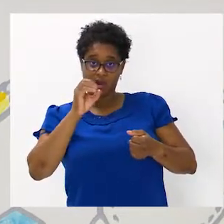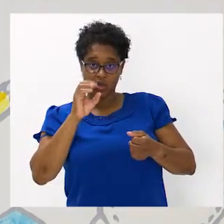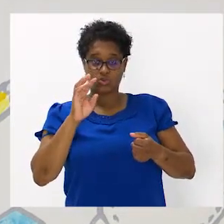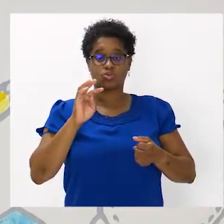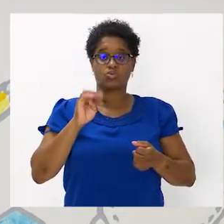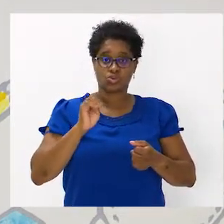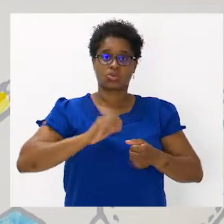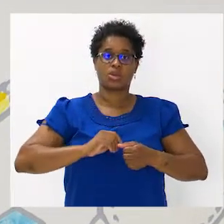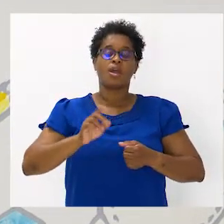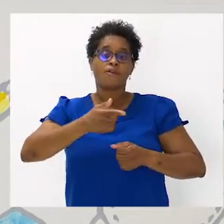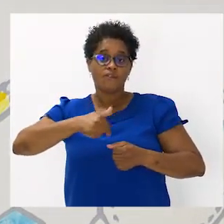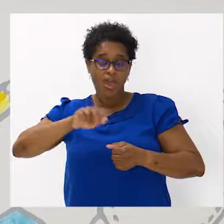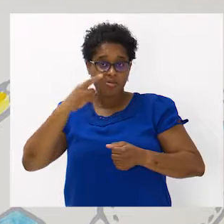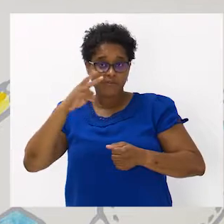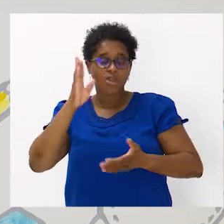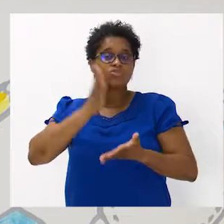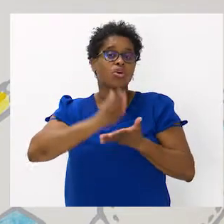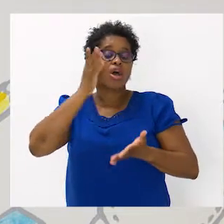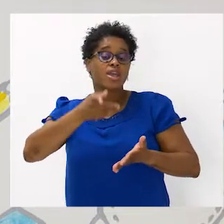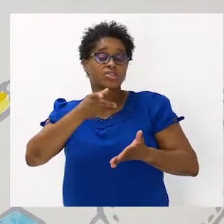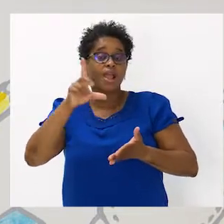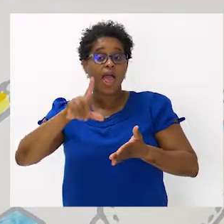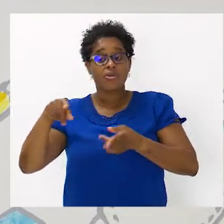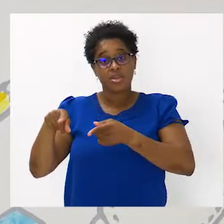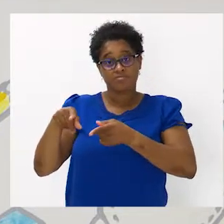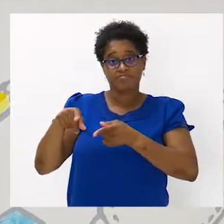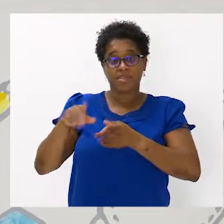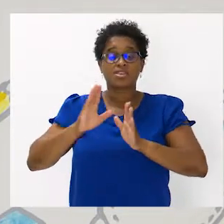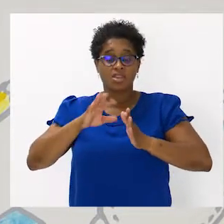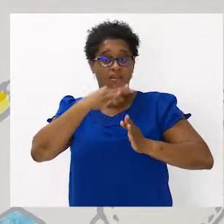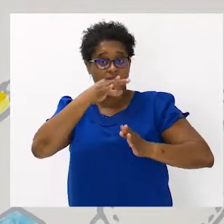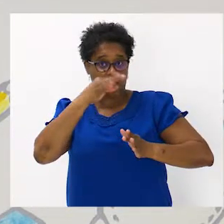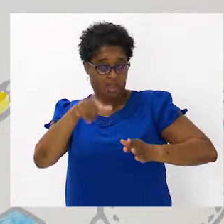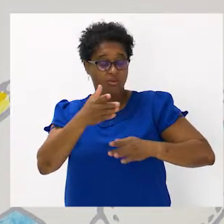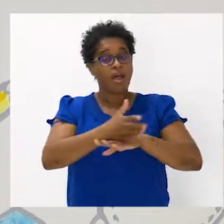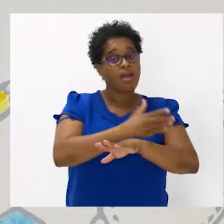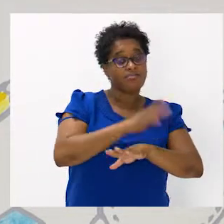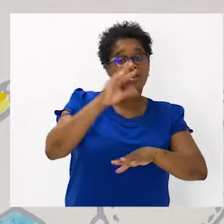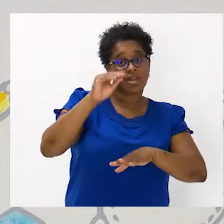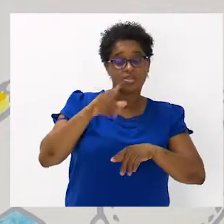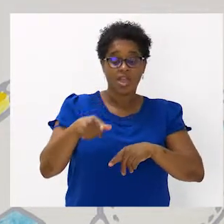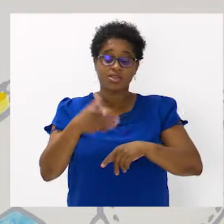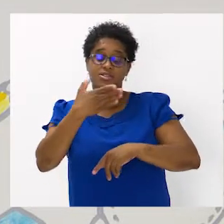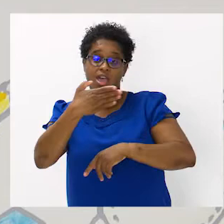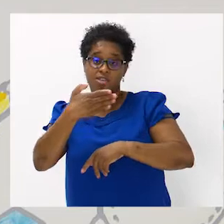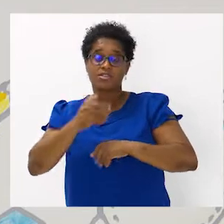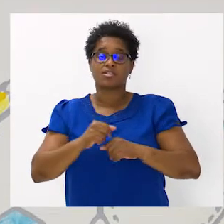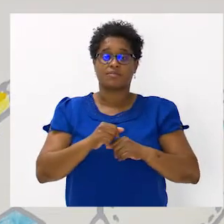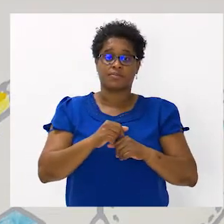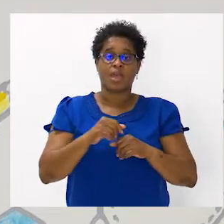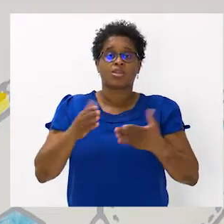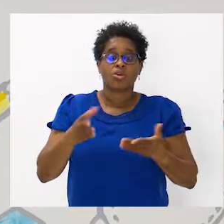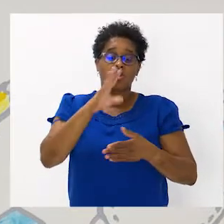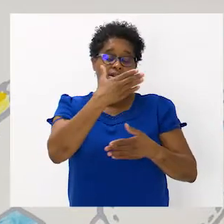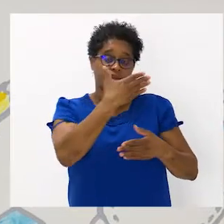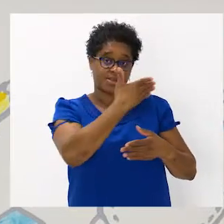é? Vamos ver só este lado aqui. Já tinha dito que é 10, aqui 7.